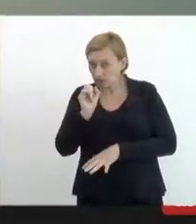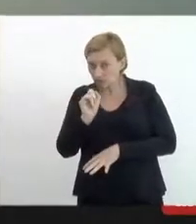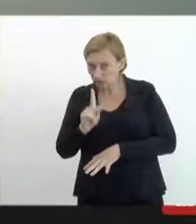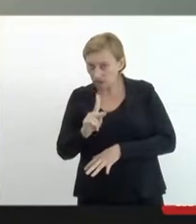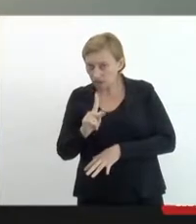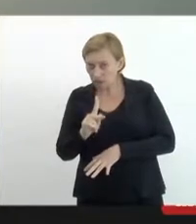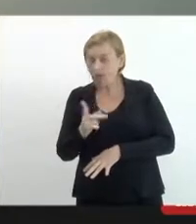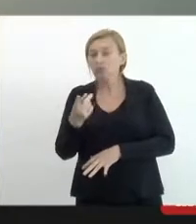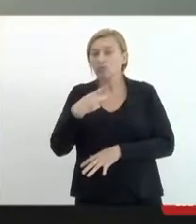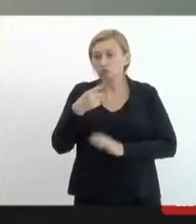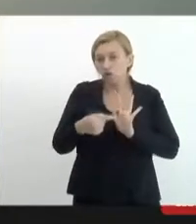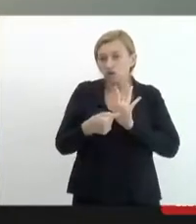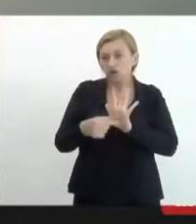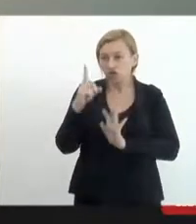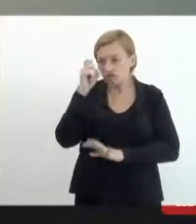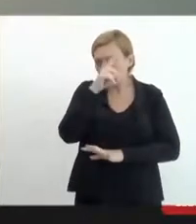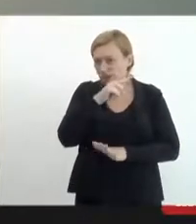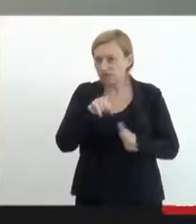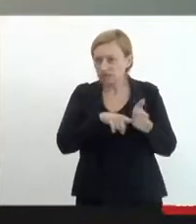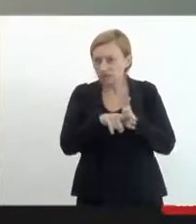falando das dificuldades da fiscalização.